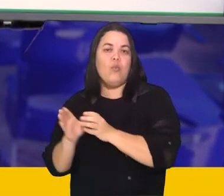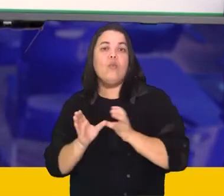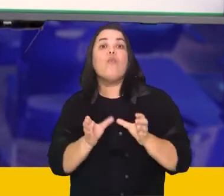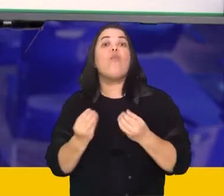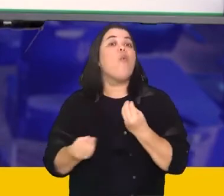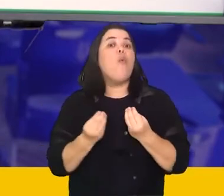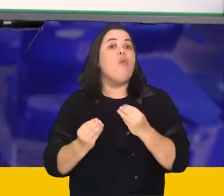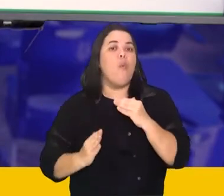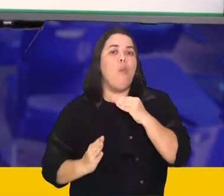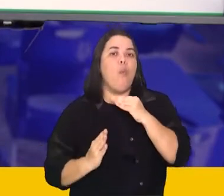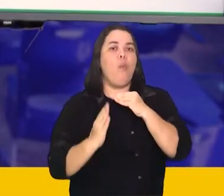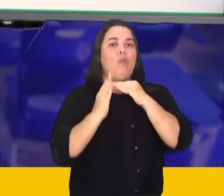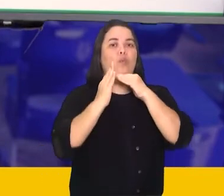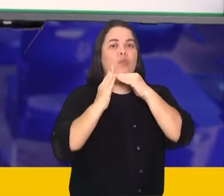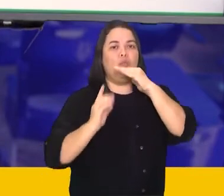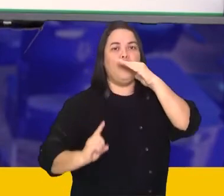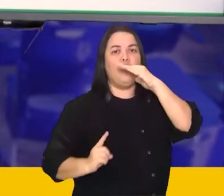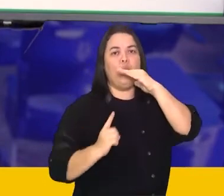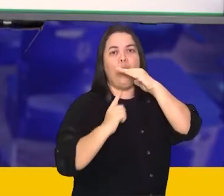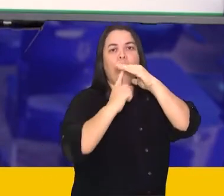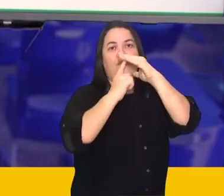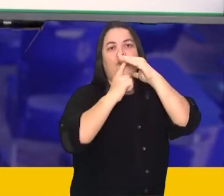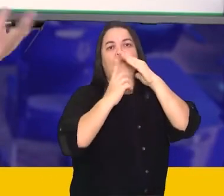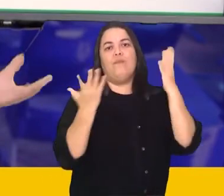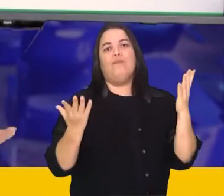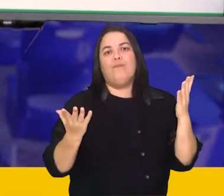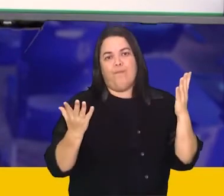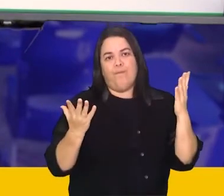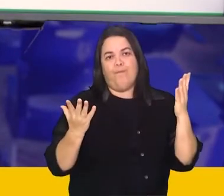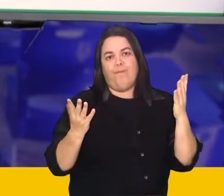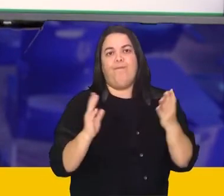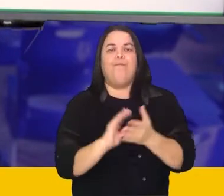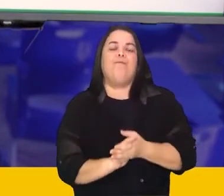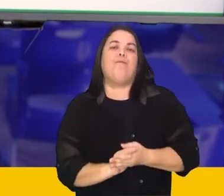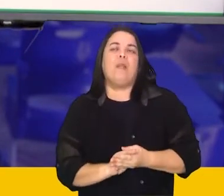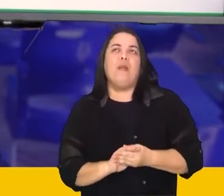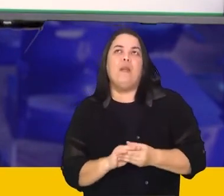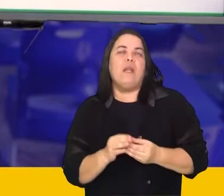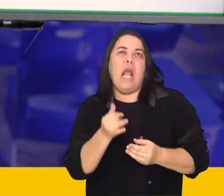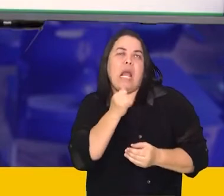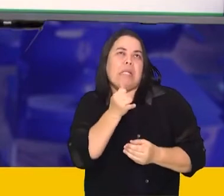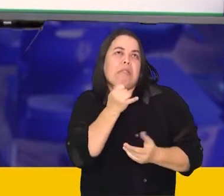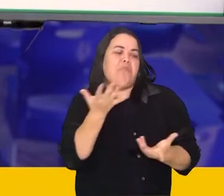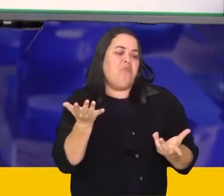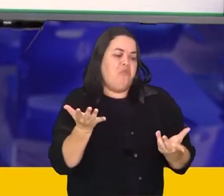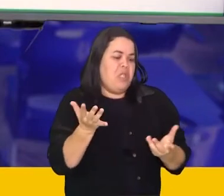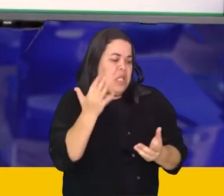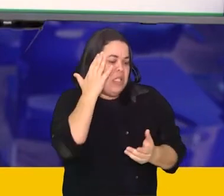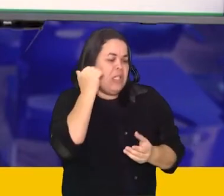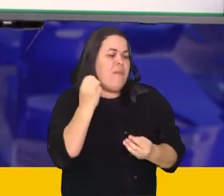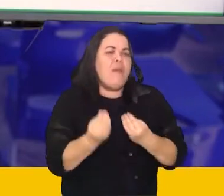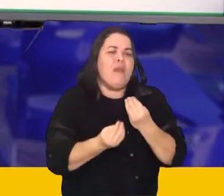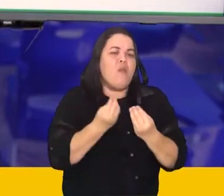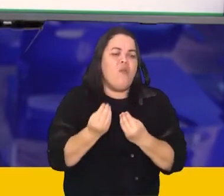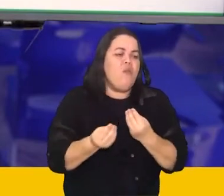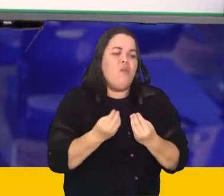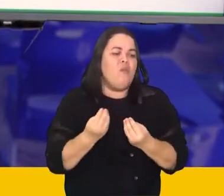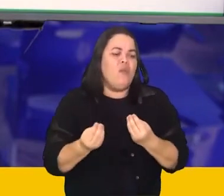empresas, fazer balanço, balanço patrimonial, tem outros tipos de balanço que se faz em empresa.